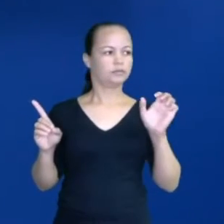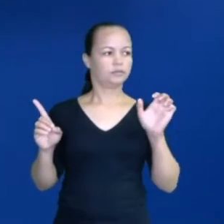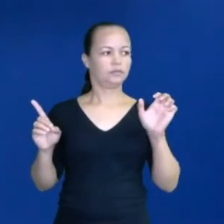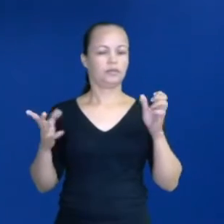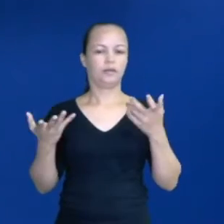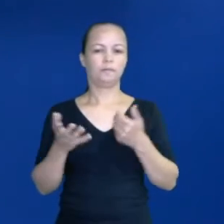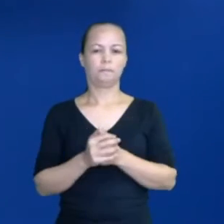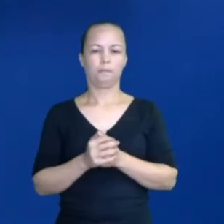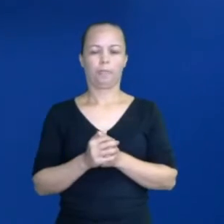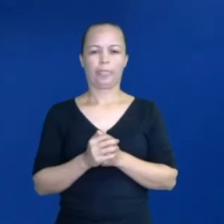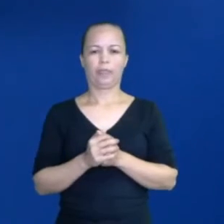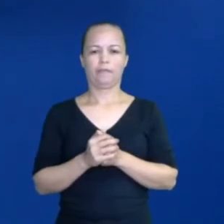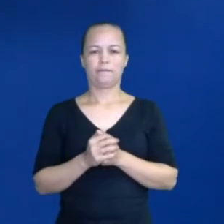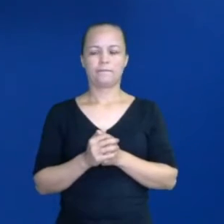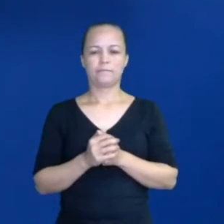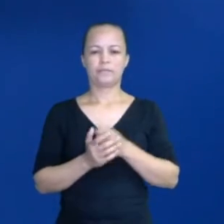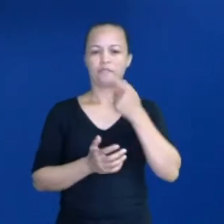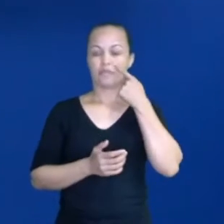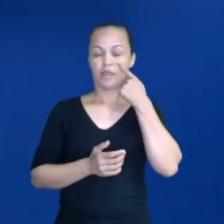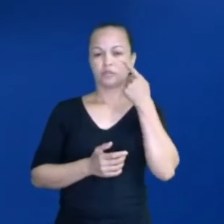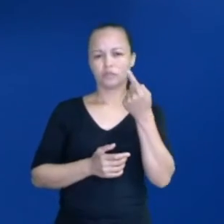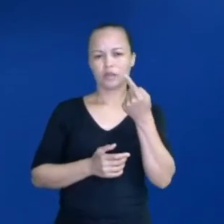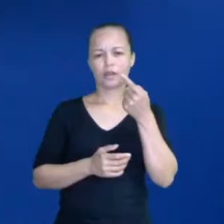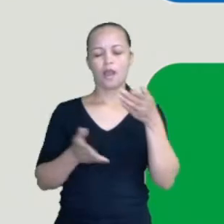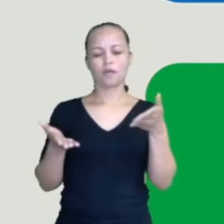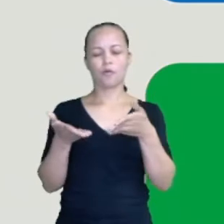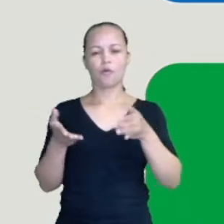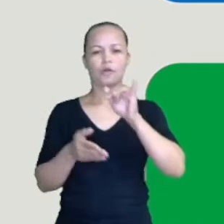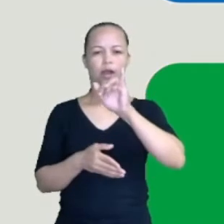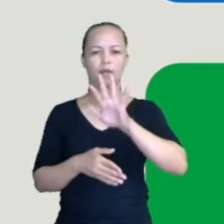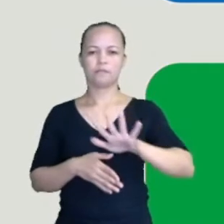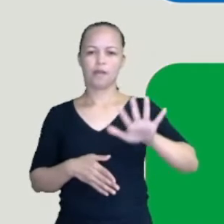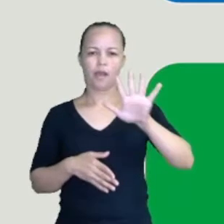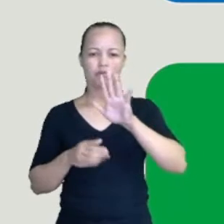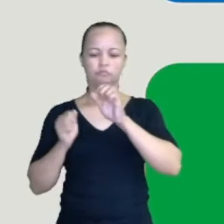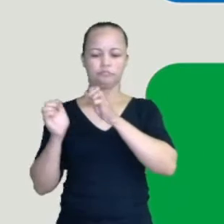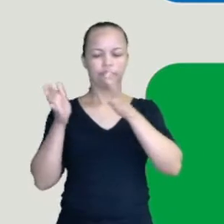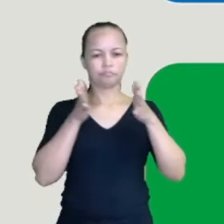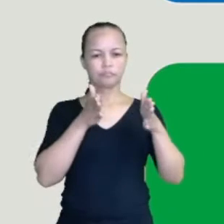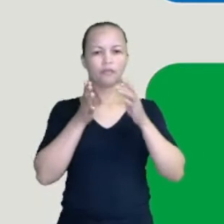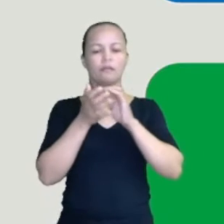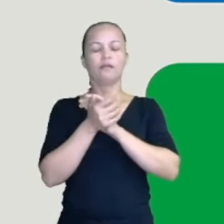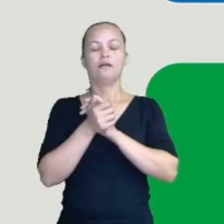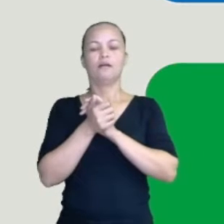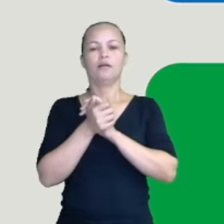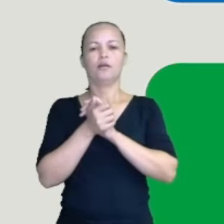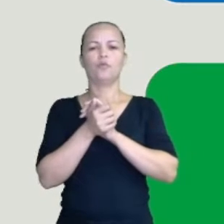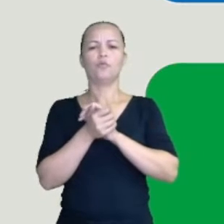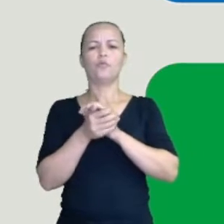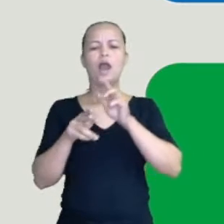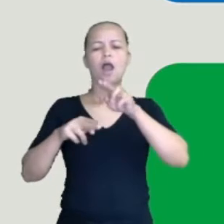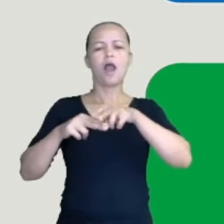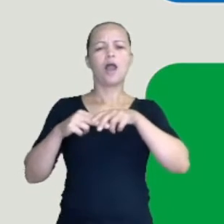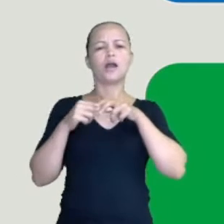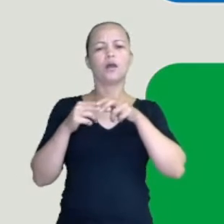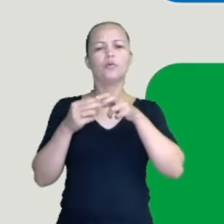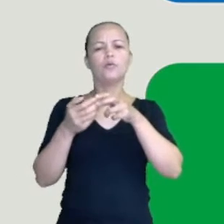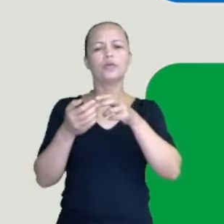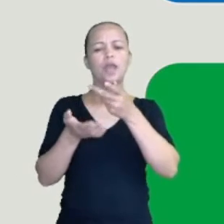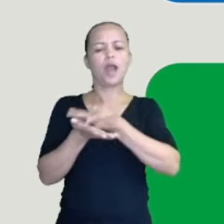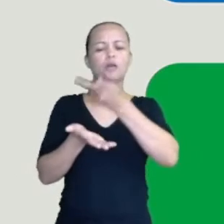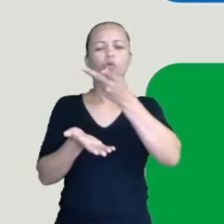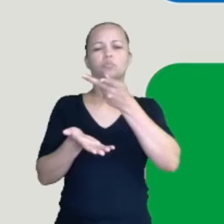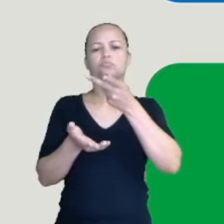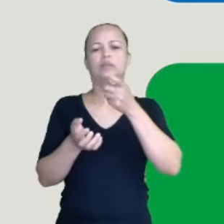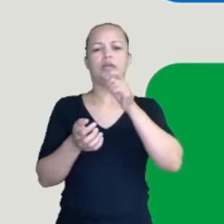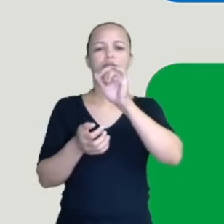esquerda. Veja a imagem ao lado, presta atenção. O que está acontecendo nessa imagem? O que